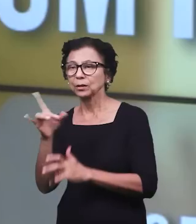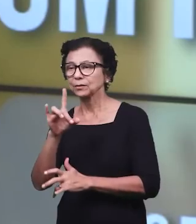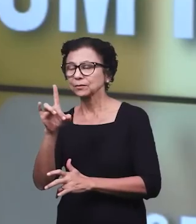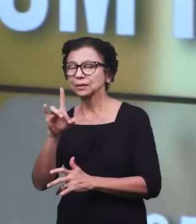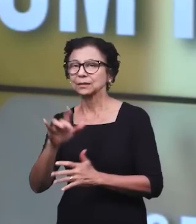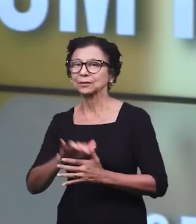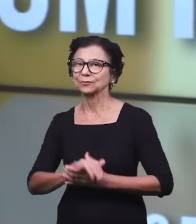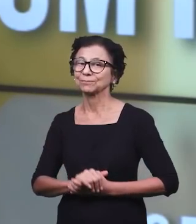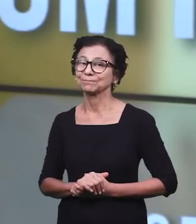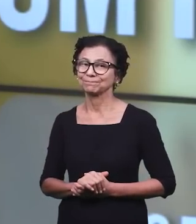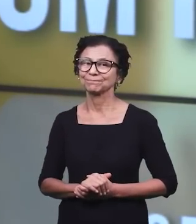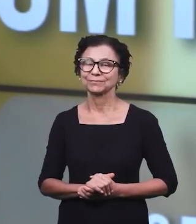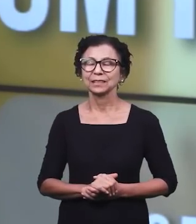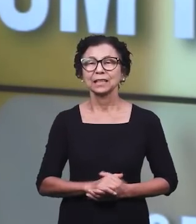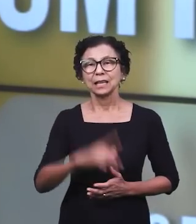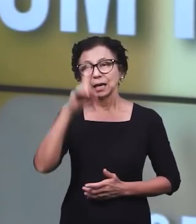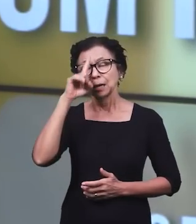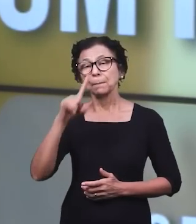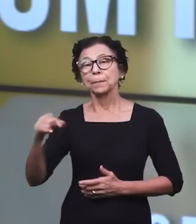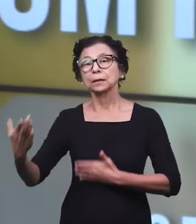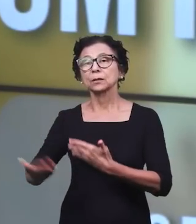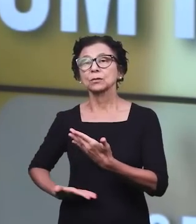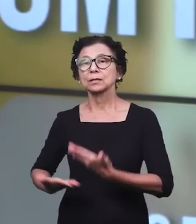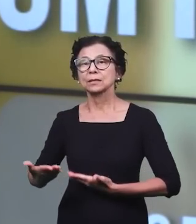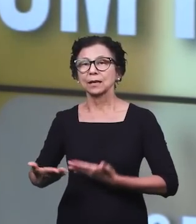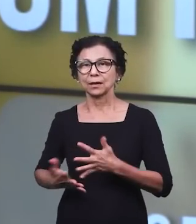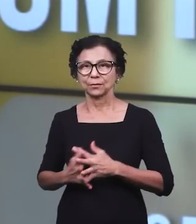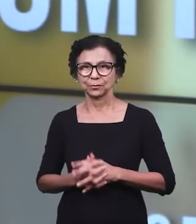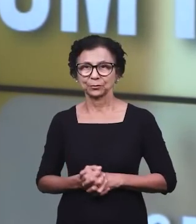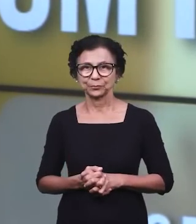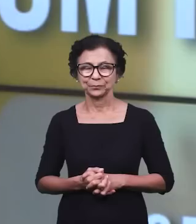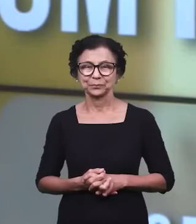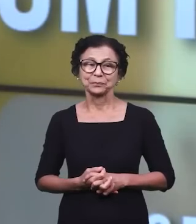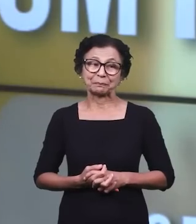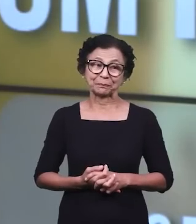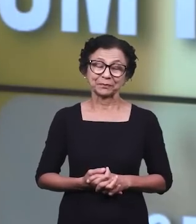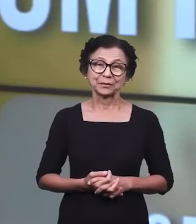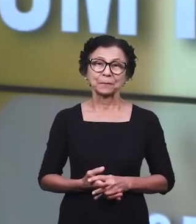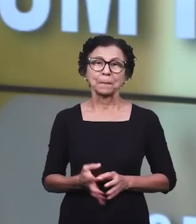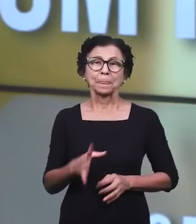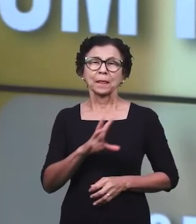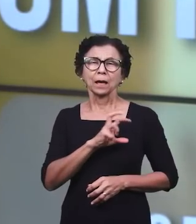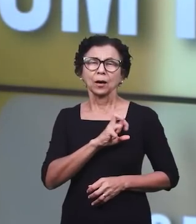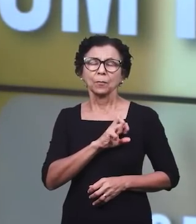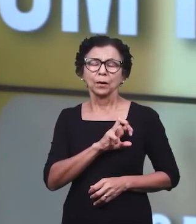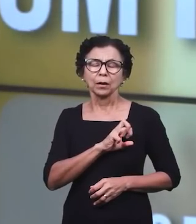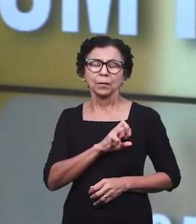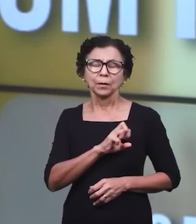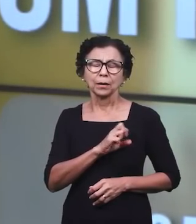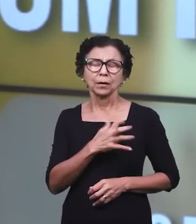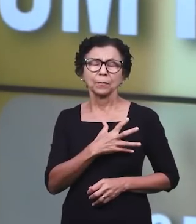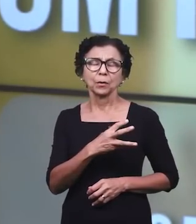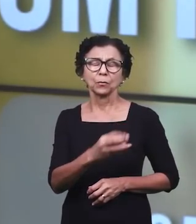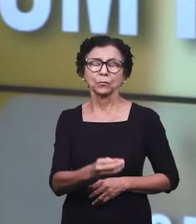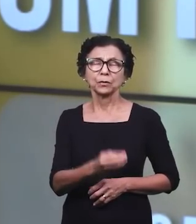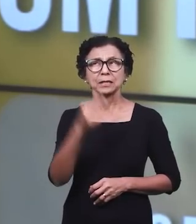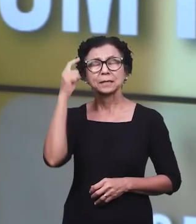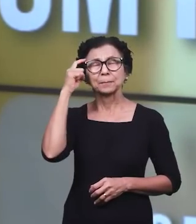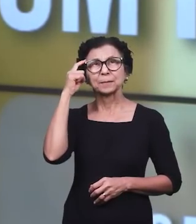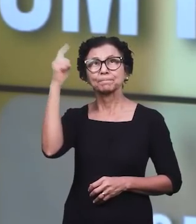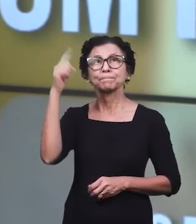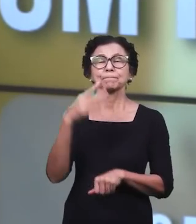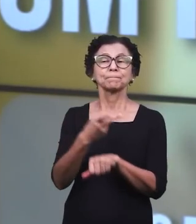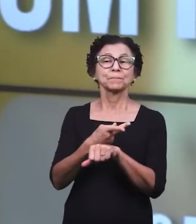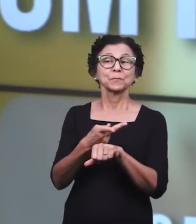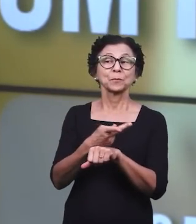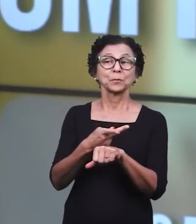pai tem que tomar cuidado com isso. A gente ama tanto que a gente quer arrumar o casamento. Muito bom, Marcelo. E a gente tem que deixar isso por conta do Espírito Santo. Qual foi a parte de